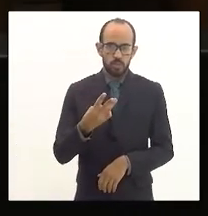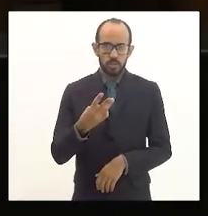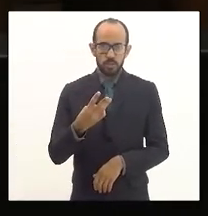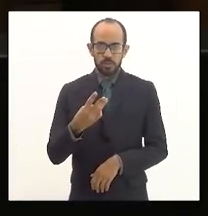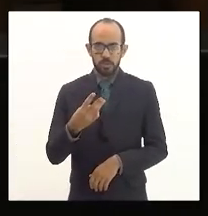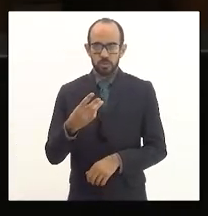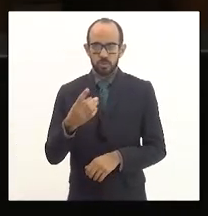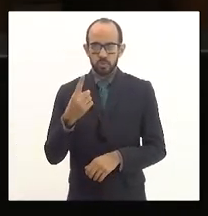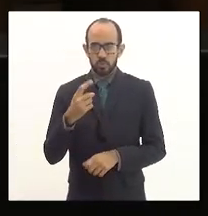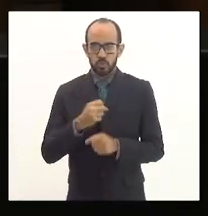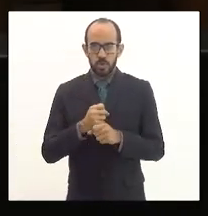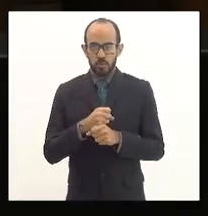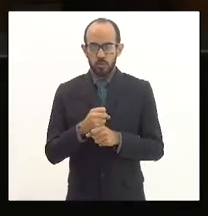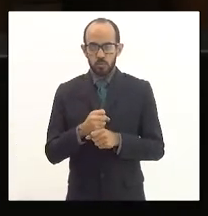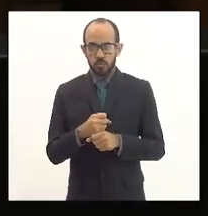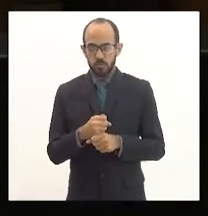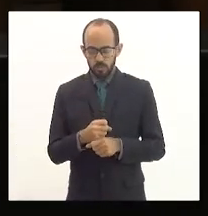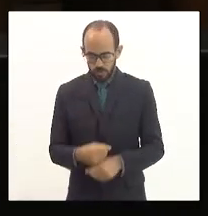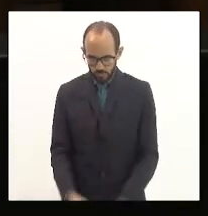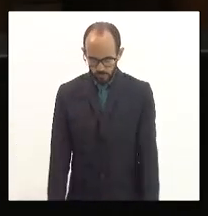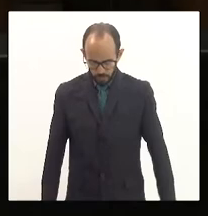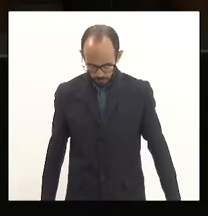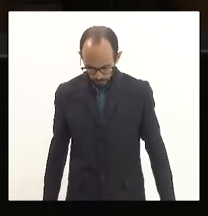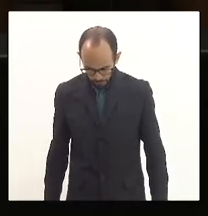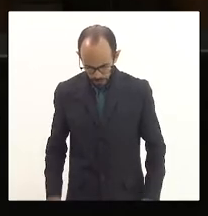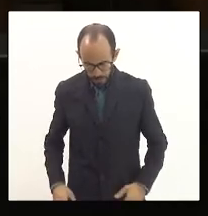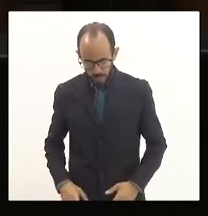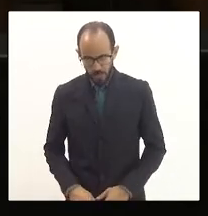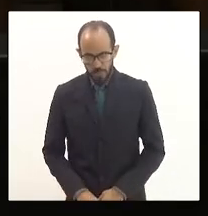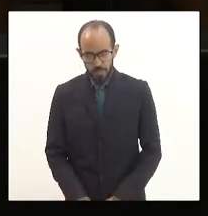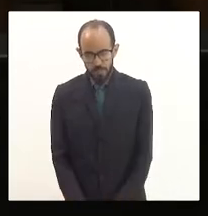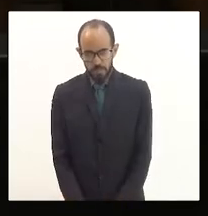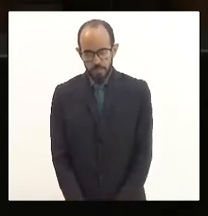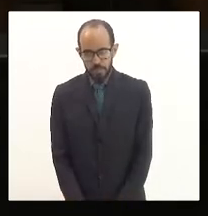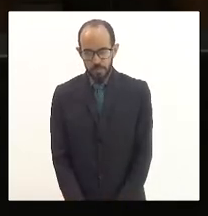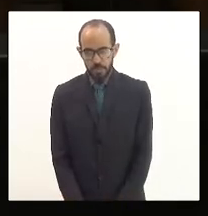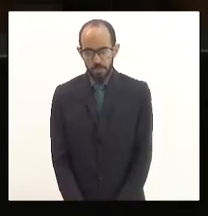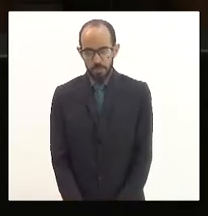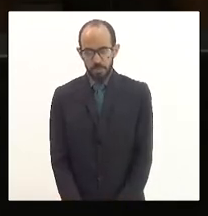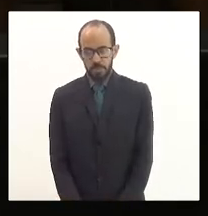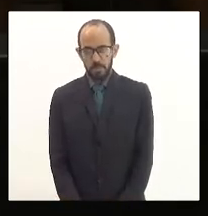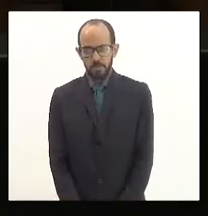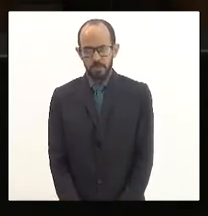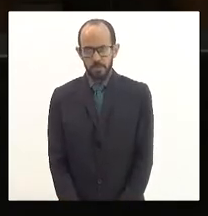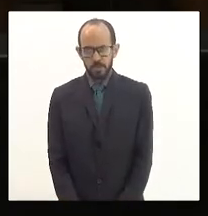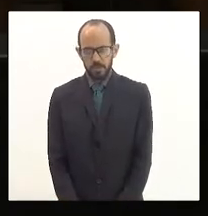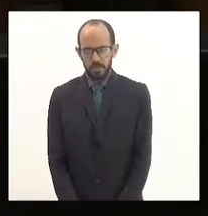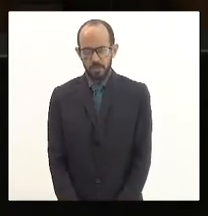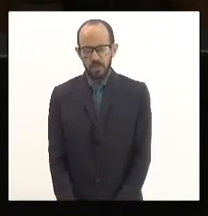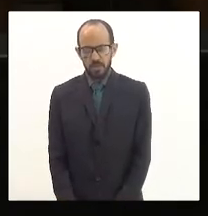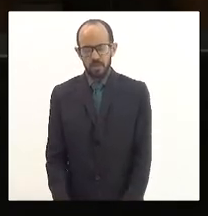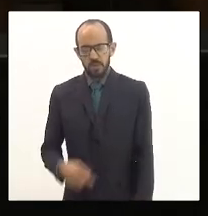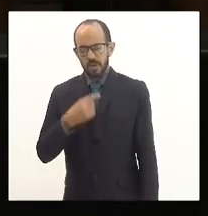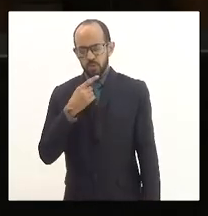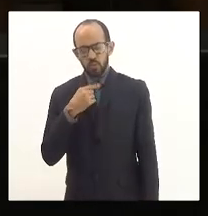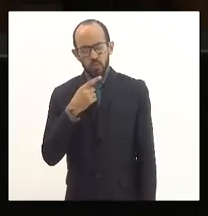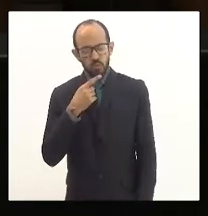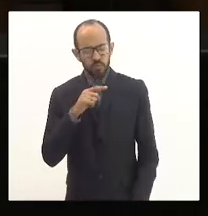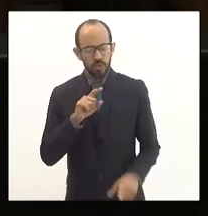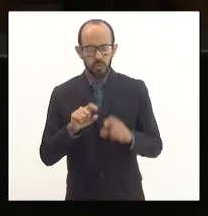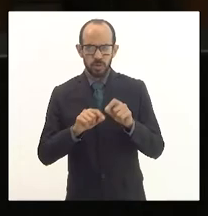e a gente pergunta tia Ju e se esse contrato né